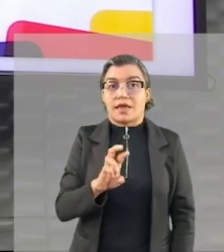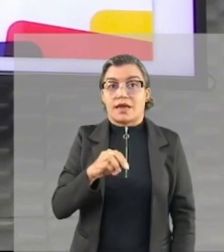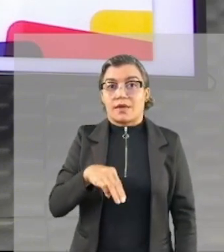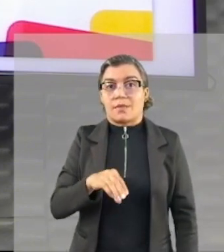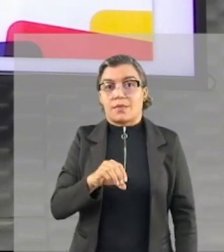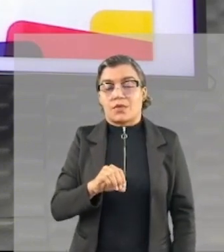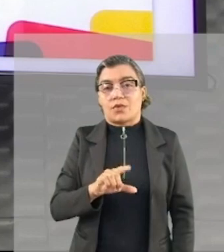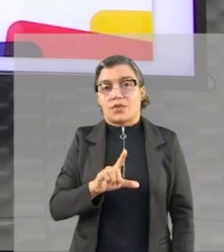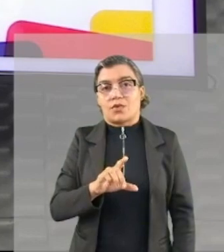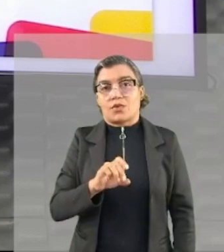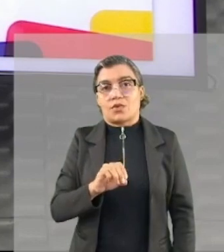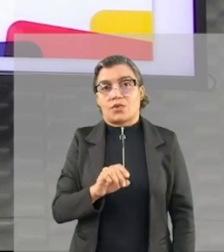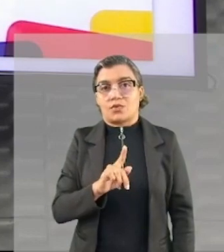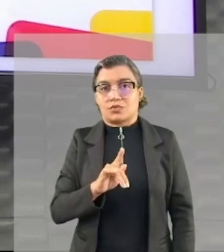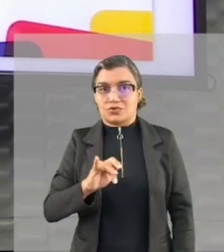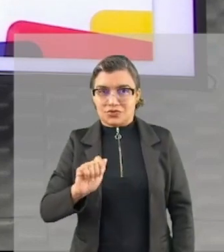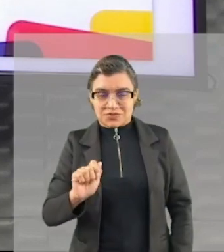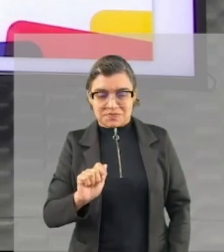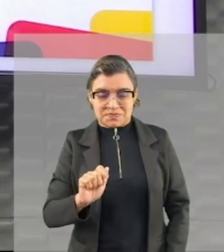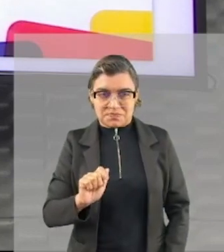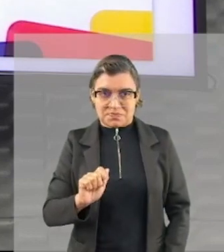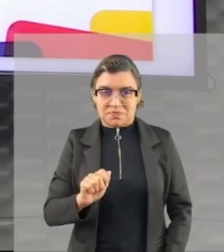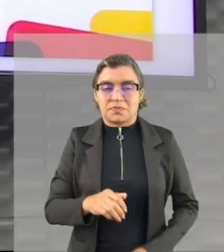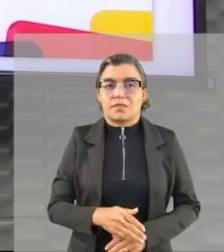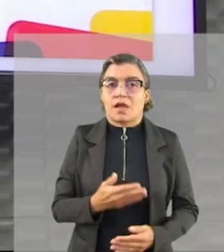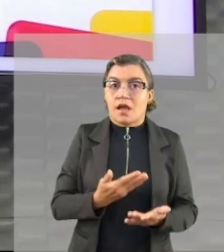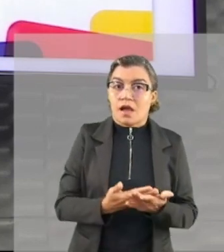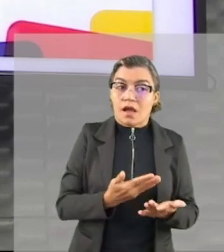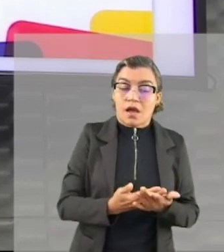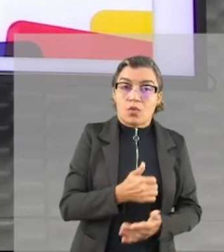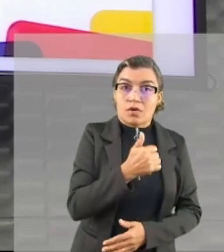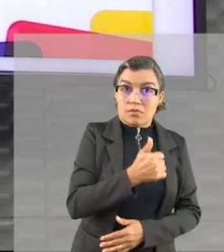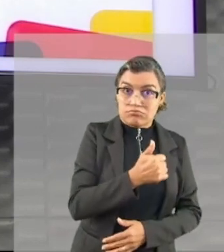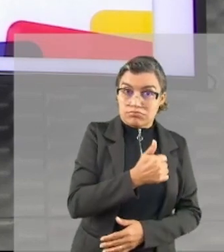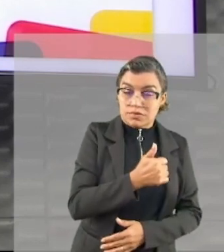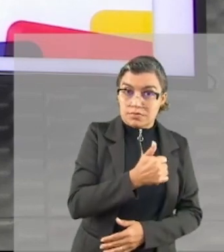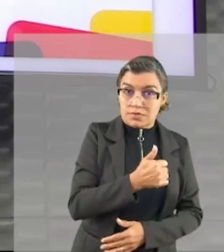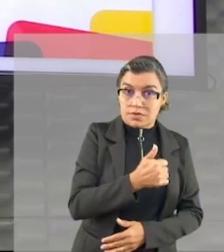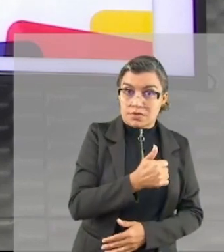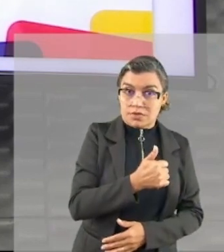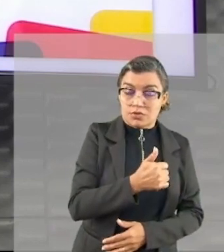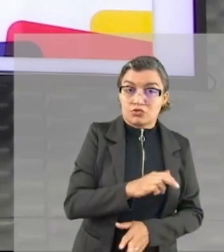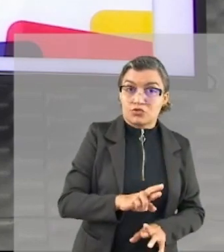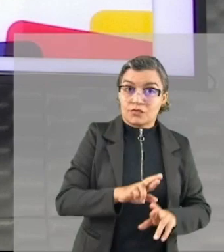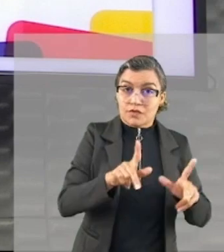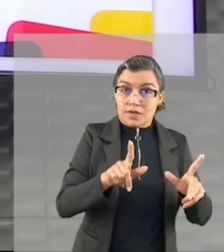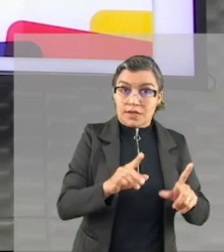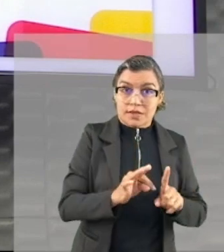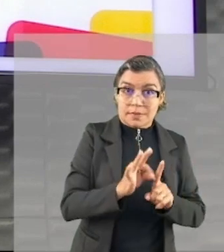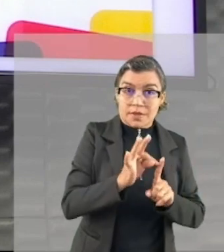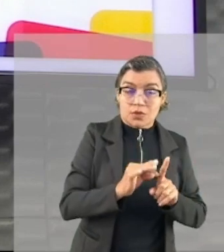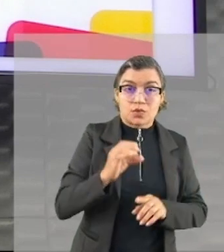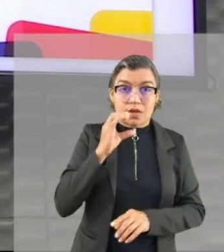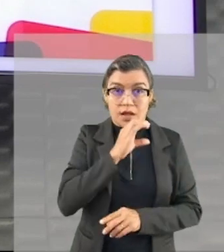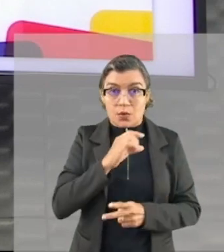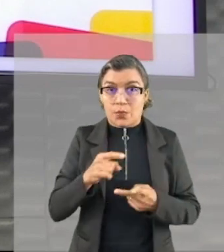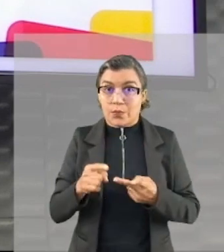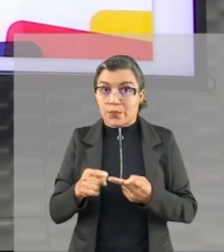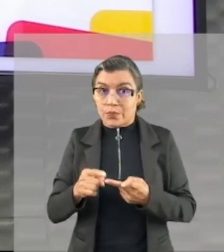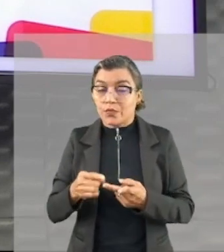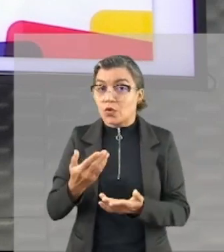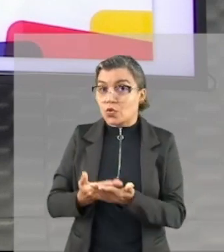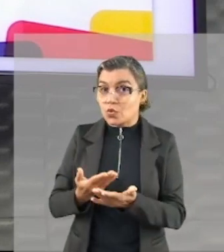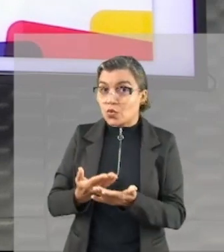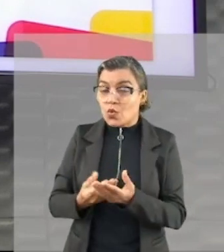termologia. Aula 1, diferença entre temperatura e calor. Aula 2,